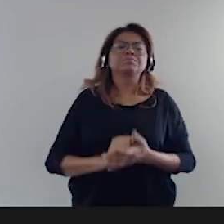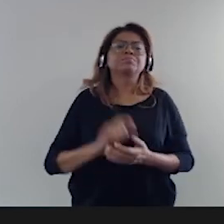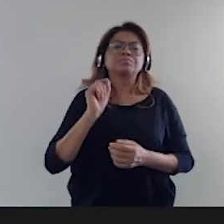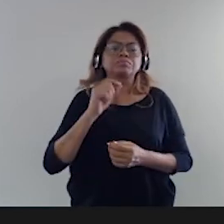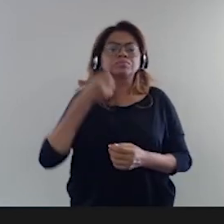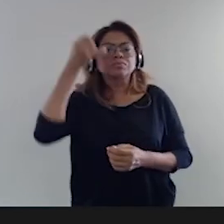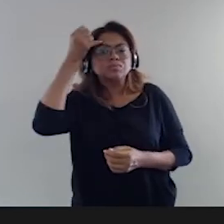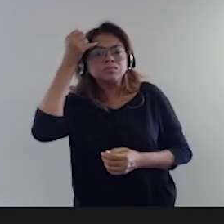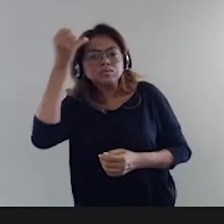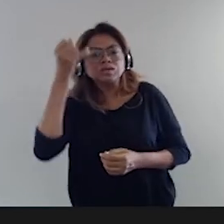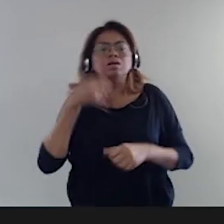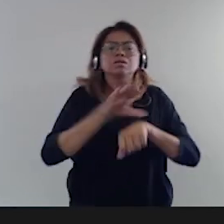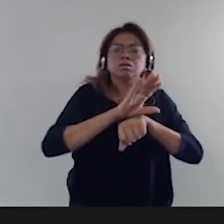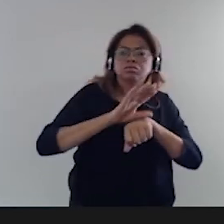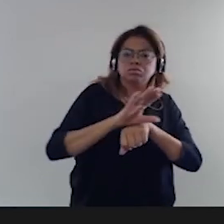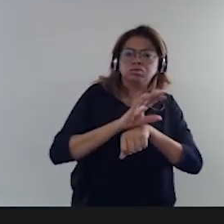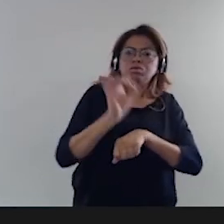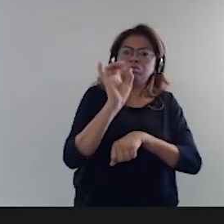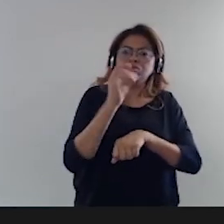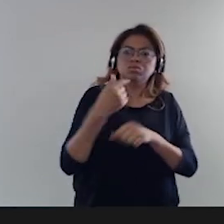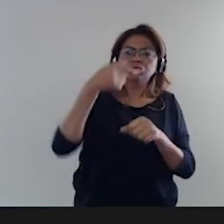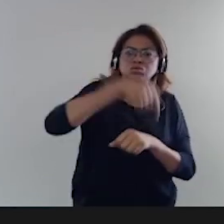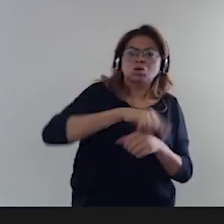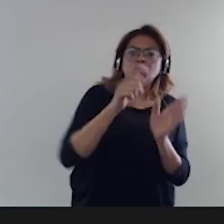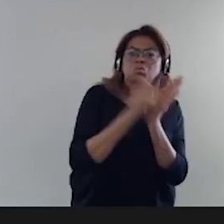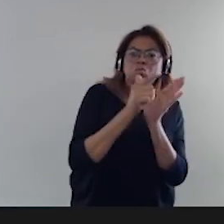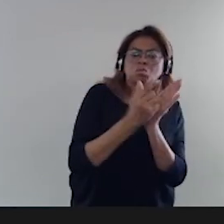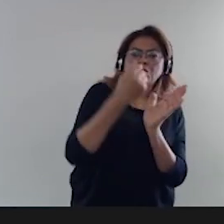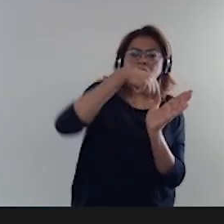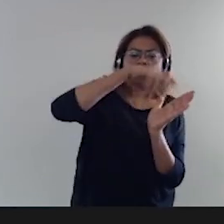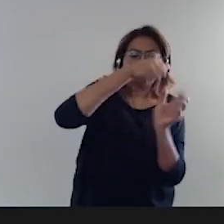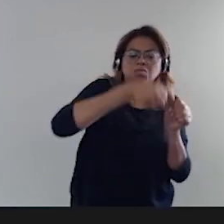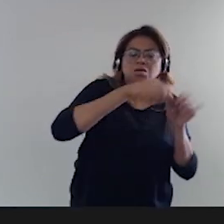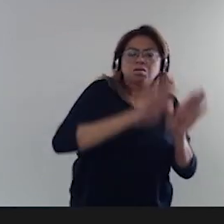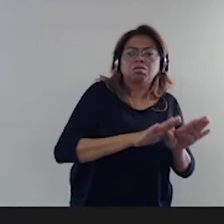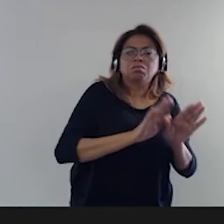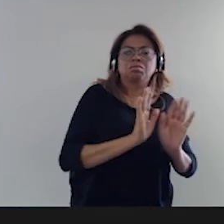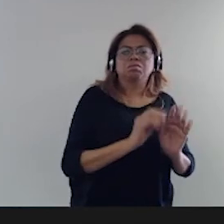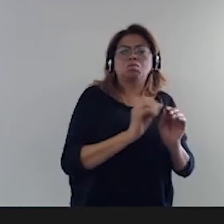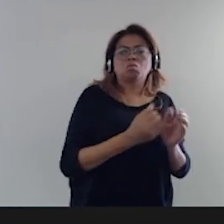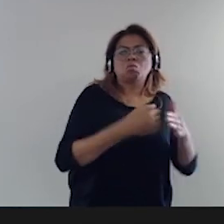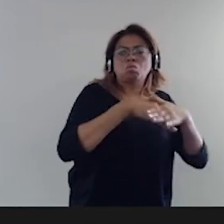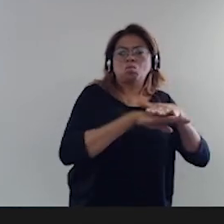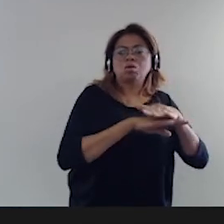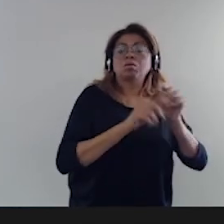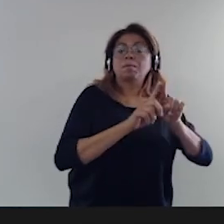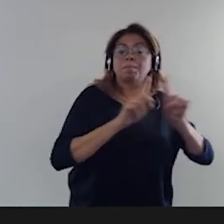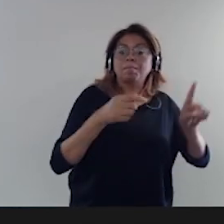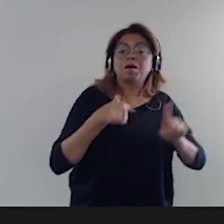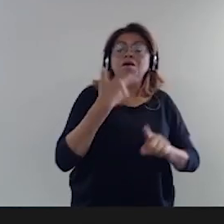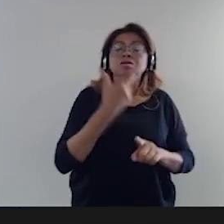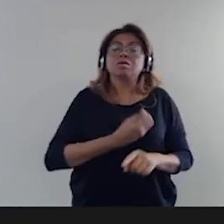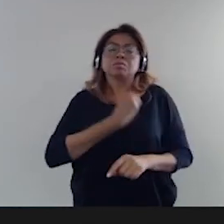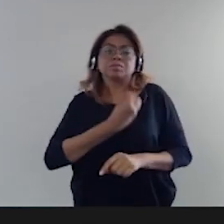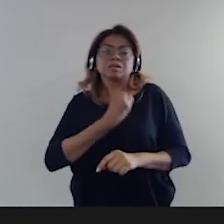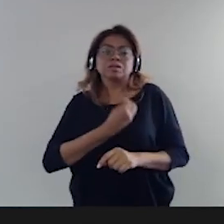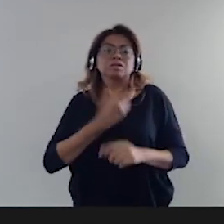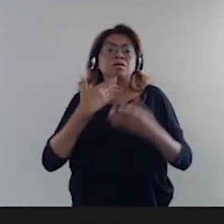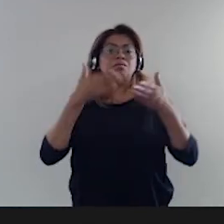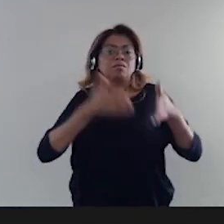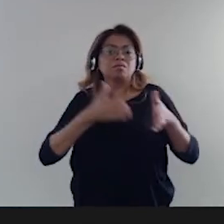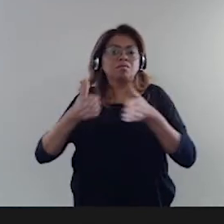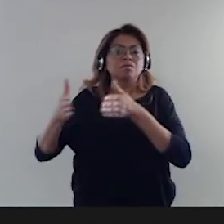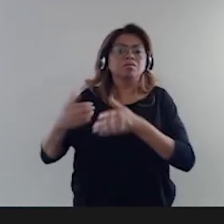essa ideia de que a Constituição não deveria ser apenas um programa, mas deveria ser algo a ser concretizado na